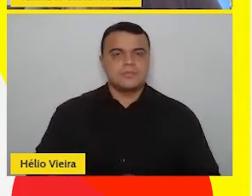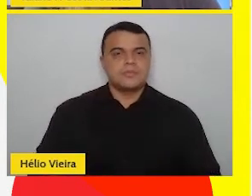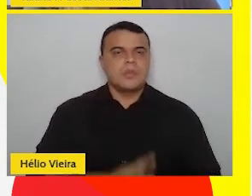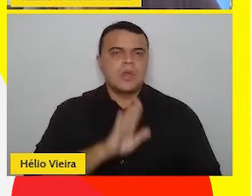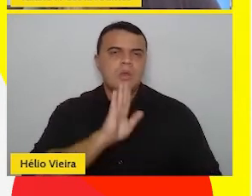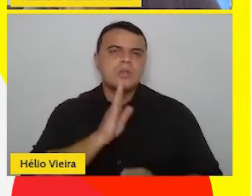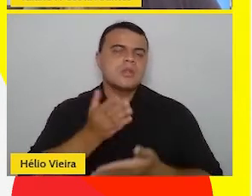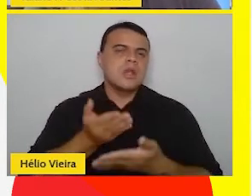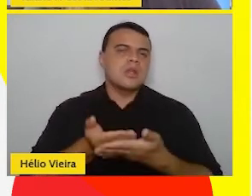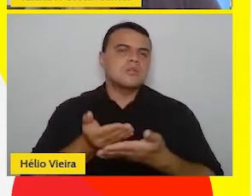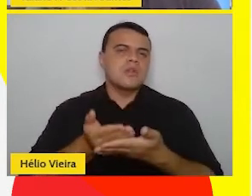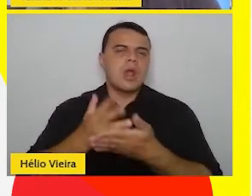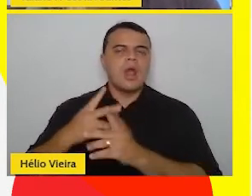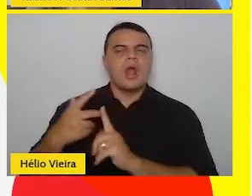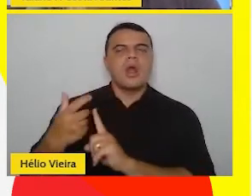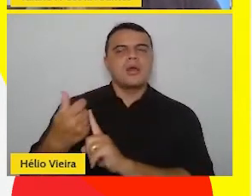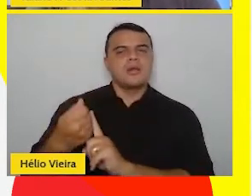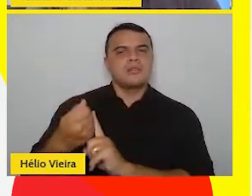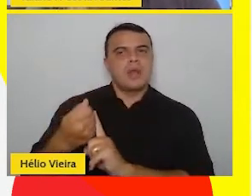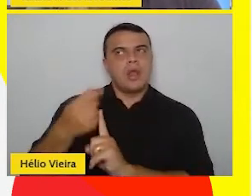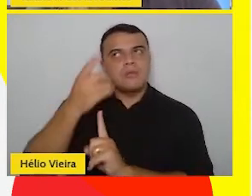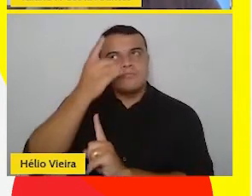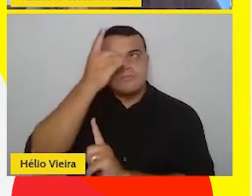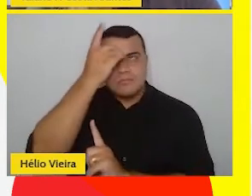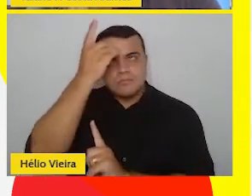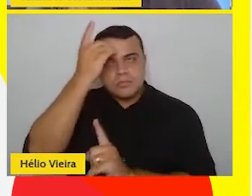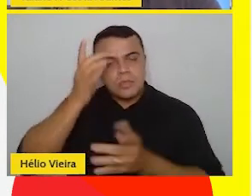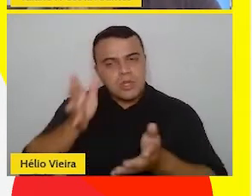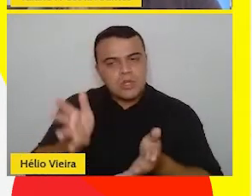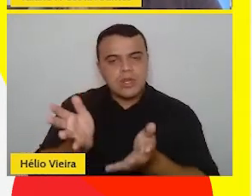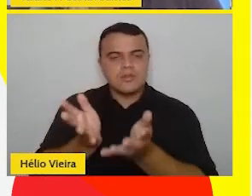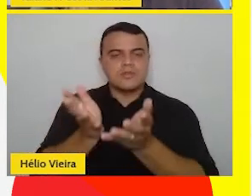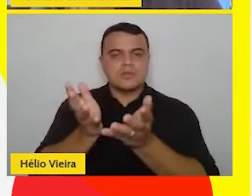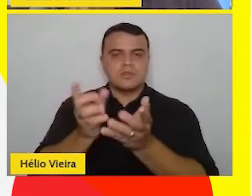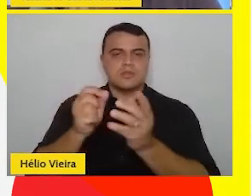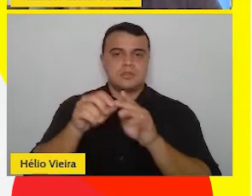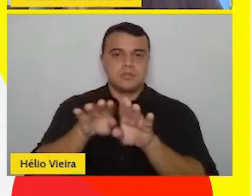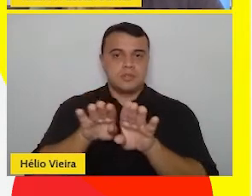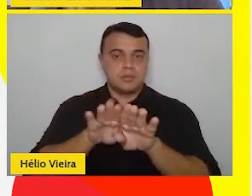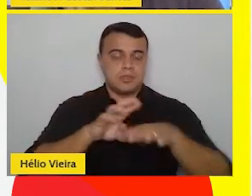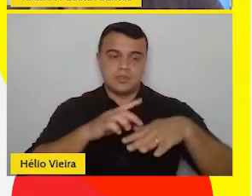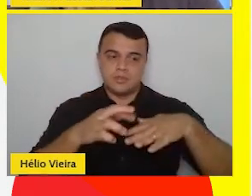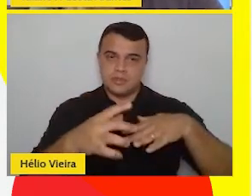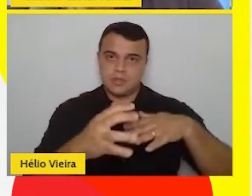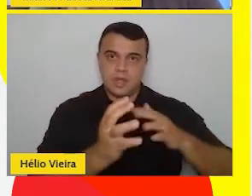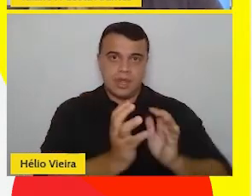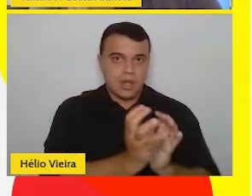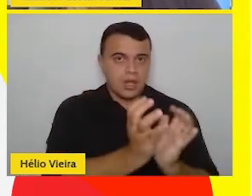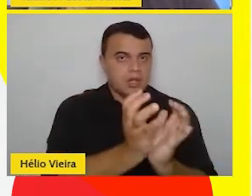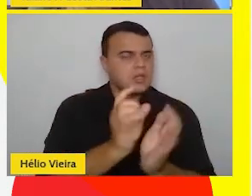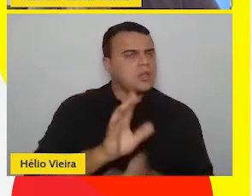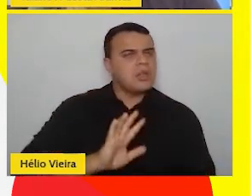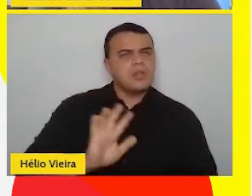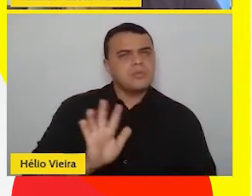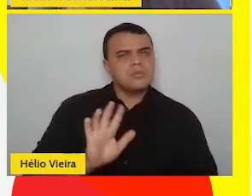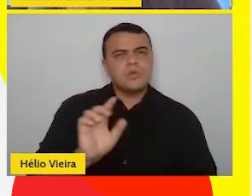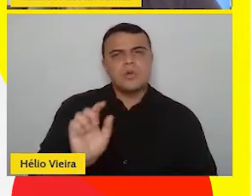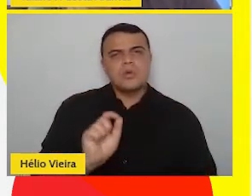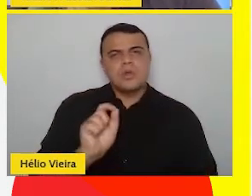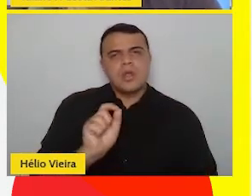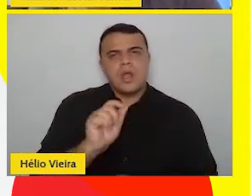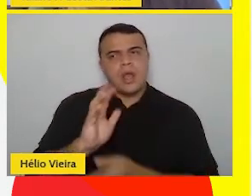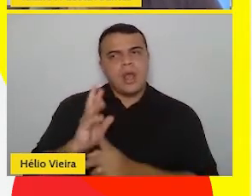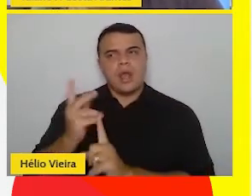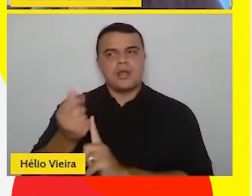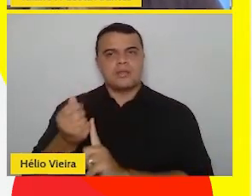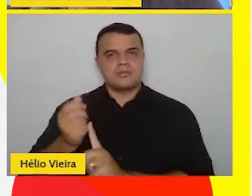estudar a arte estimula a criatividade em várias áreas, e não apenas em artes, né?